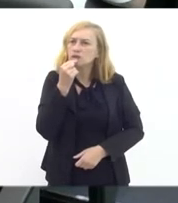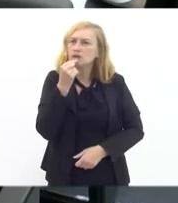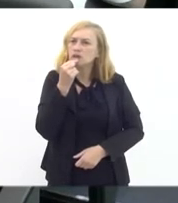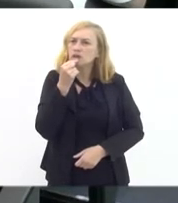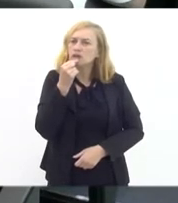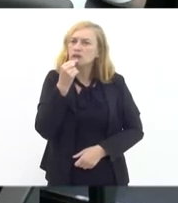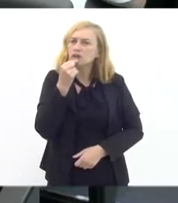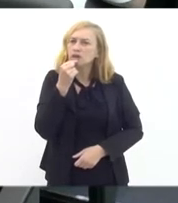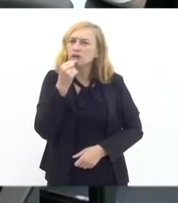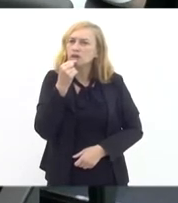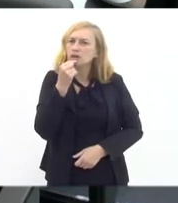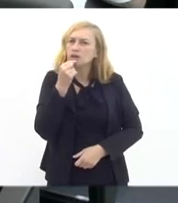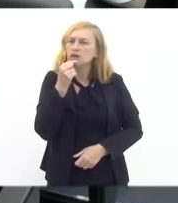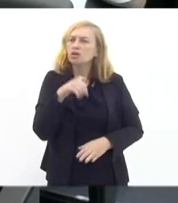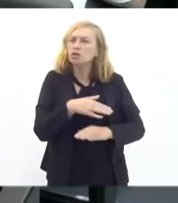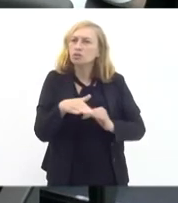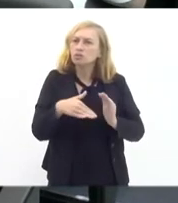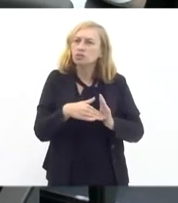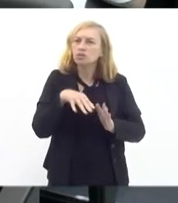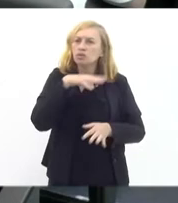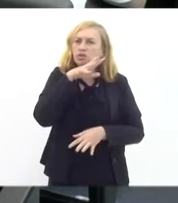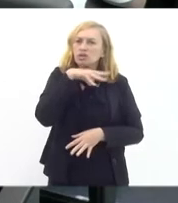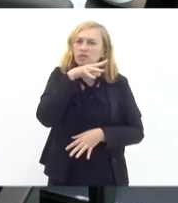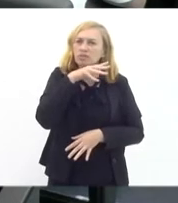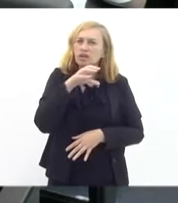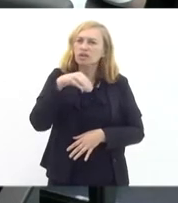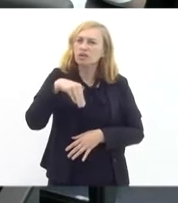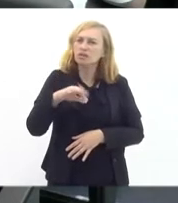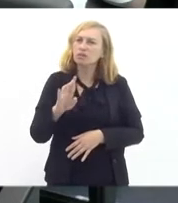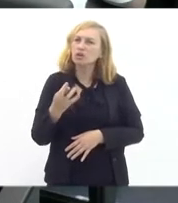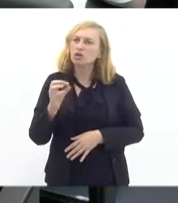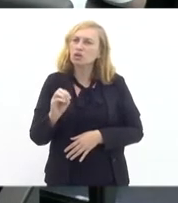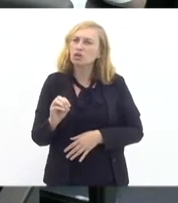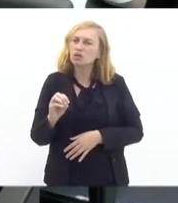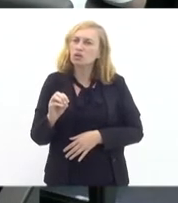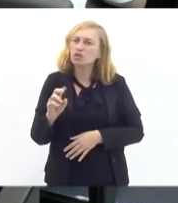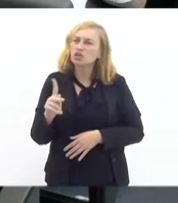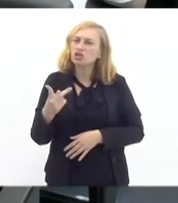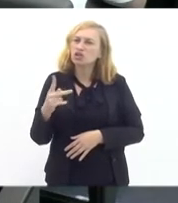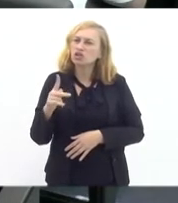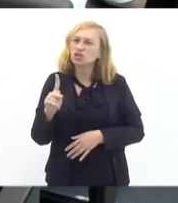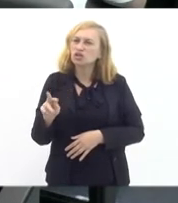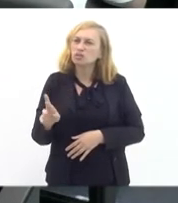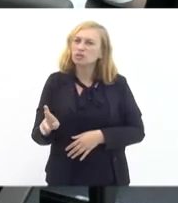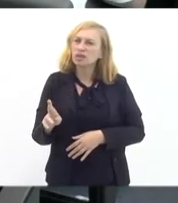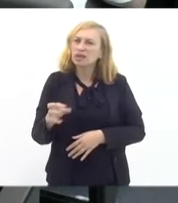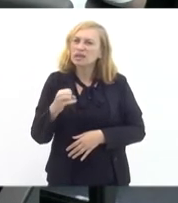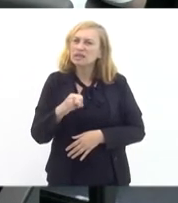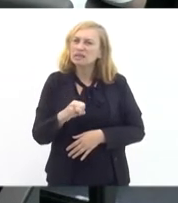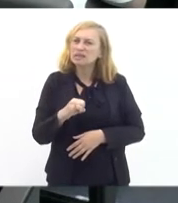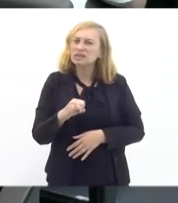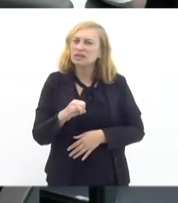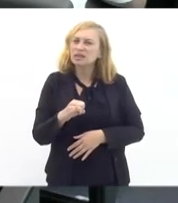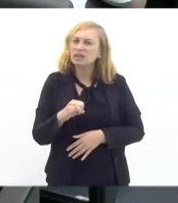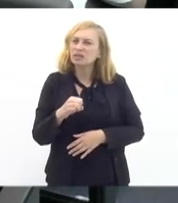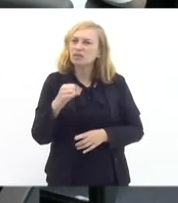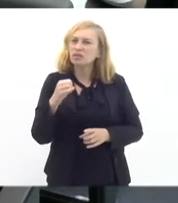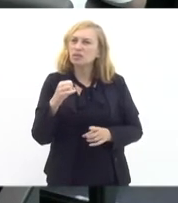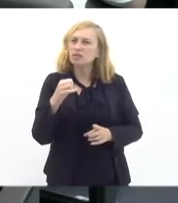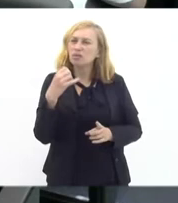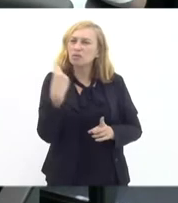sociedade perfeita, todos os animais microchipados devidamente. Sim, exatamente. E se passar por maus tratos, e o